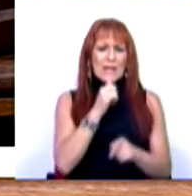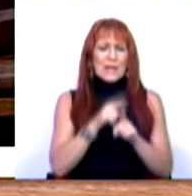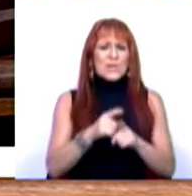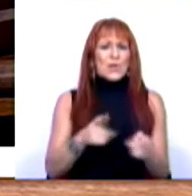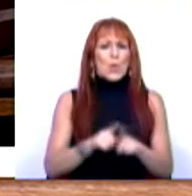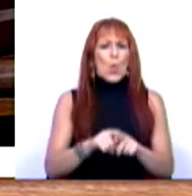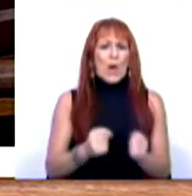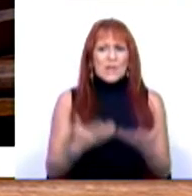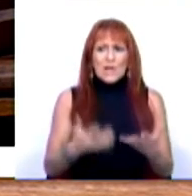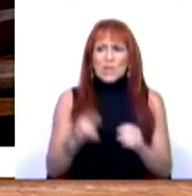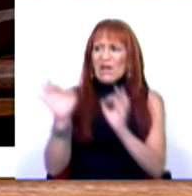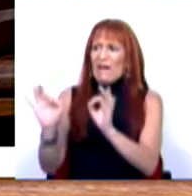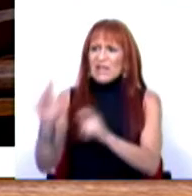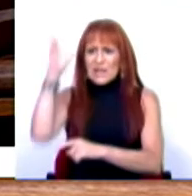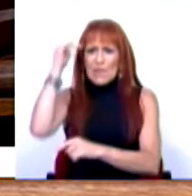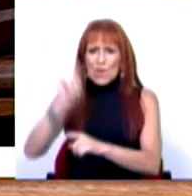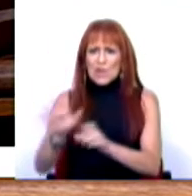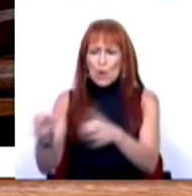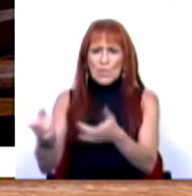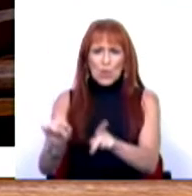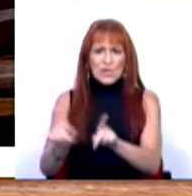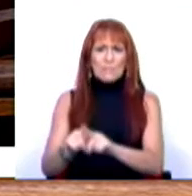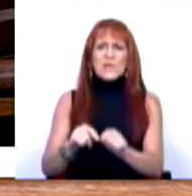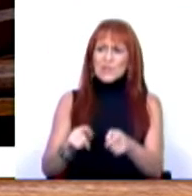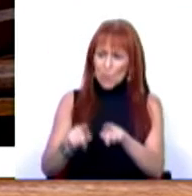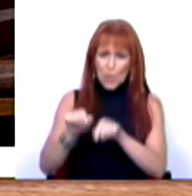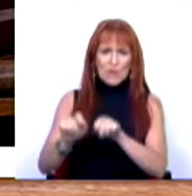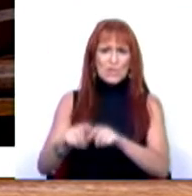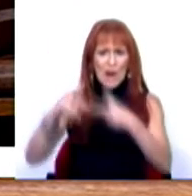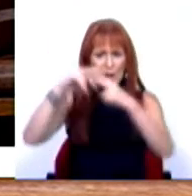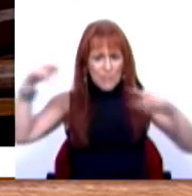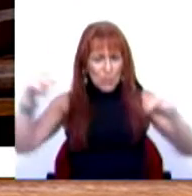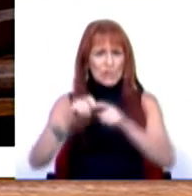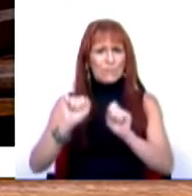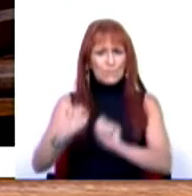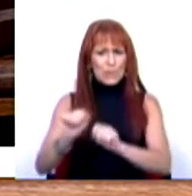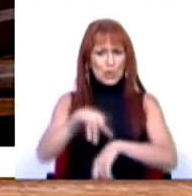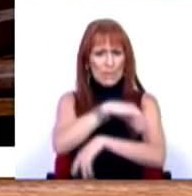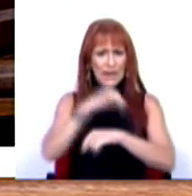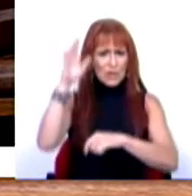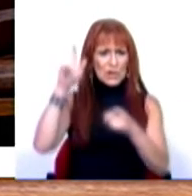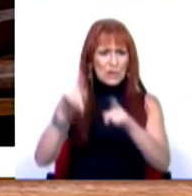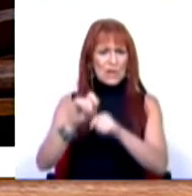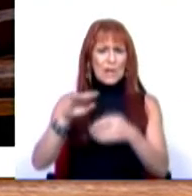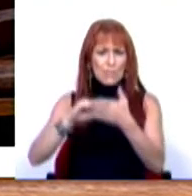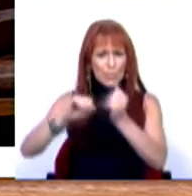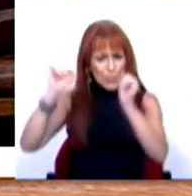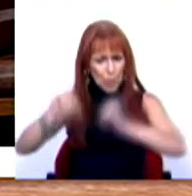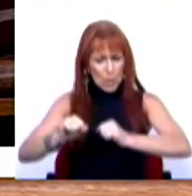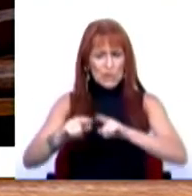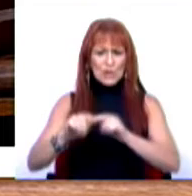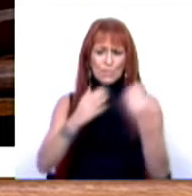não sobrecarregar os cuidadores do animal comunitário, que devem, em rede com as autarquias locais, com os médicos, definir protocolos,